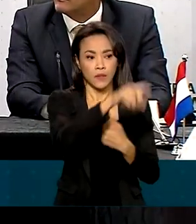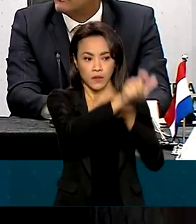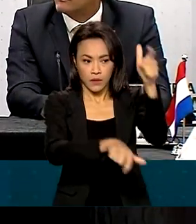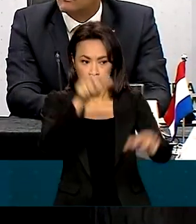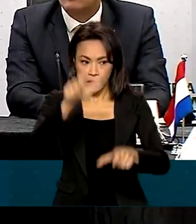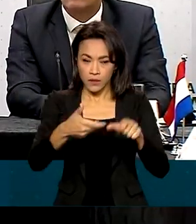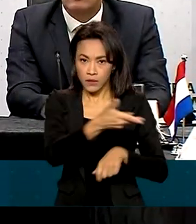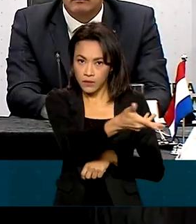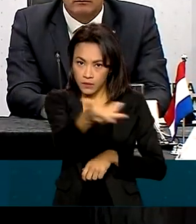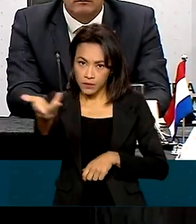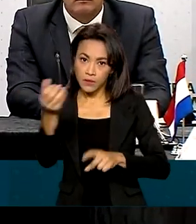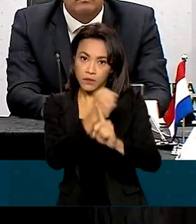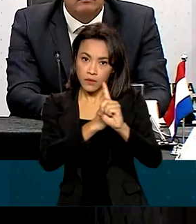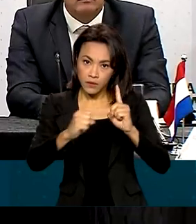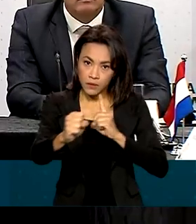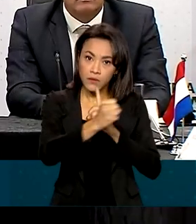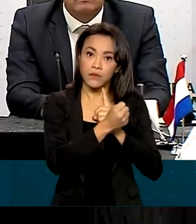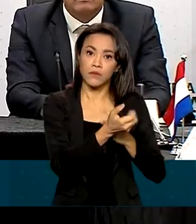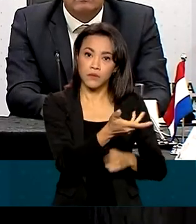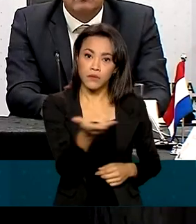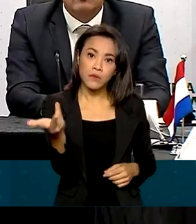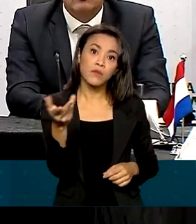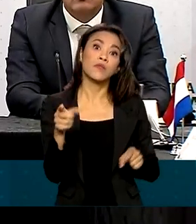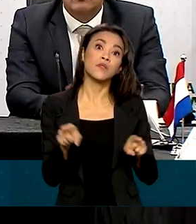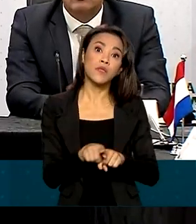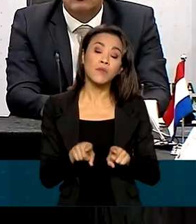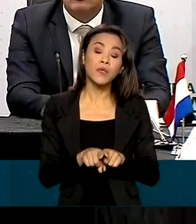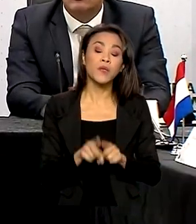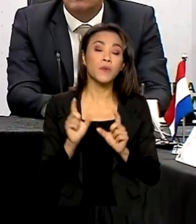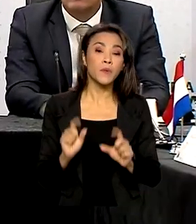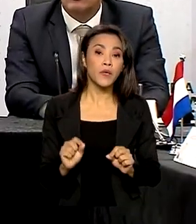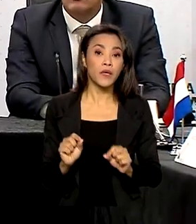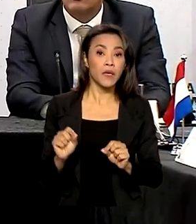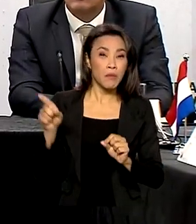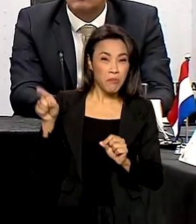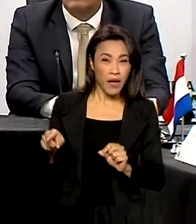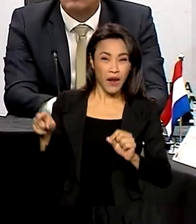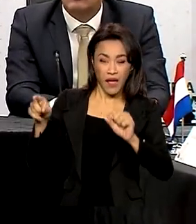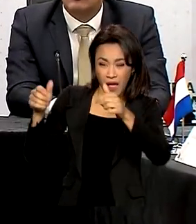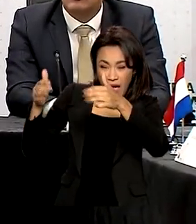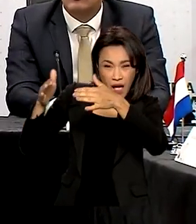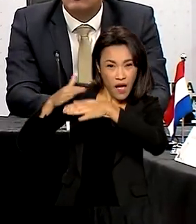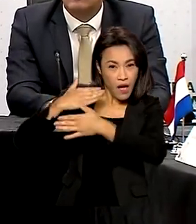chamamos de polícia comunitária e em especial para o estrangulamento da o financiamento do crime